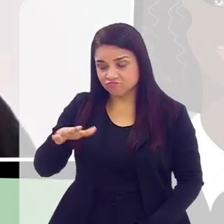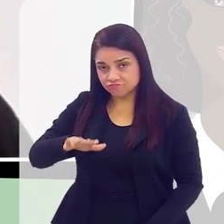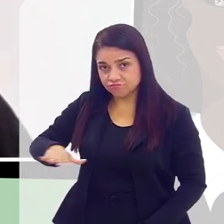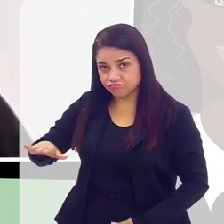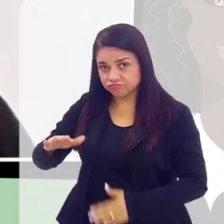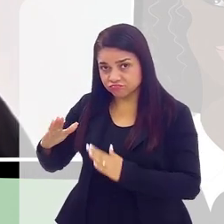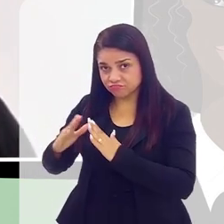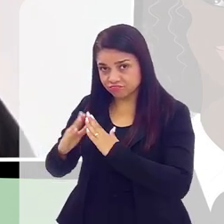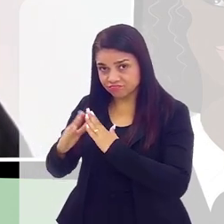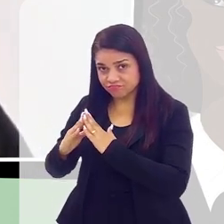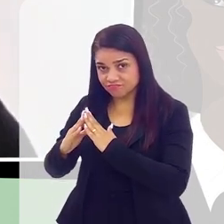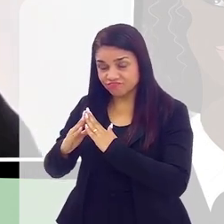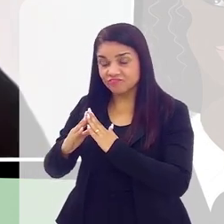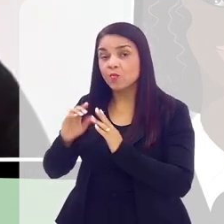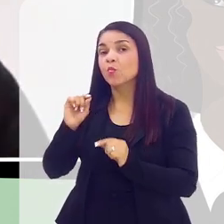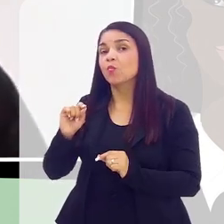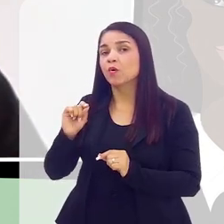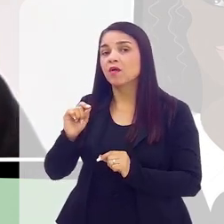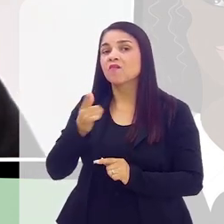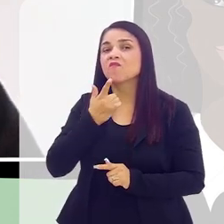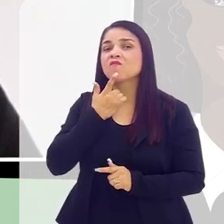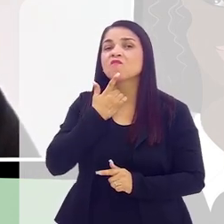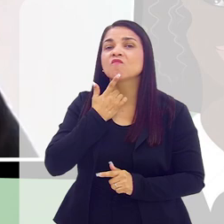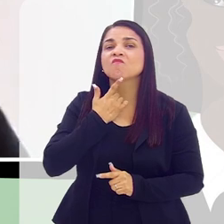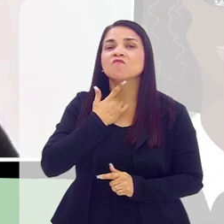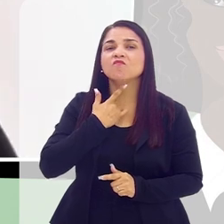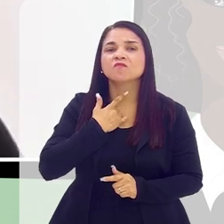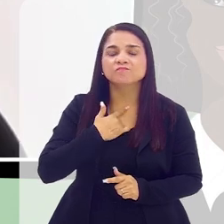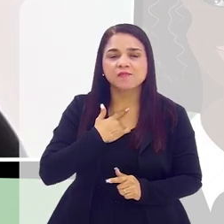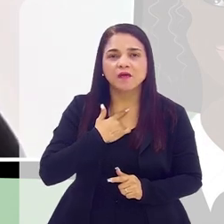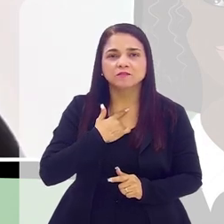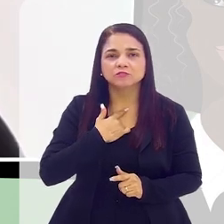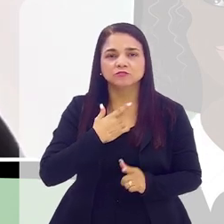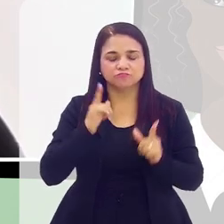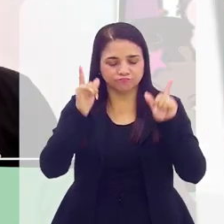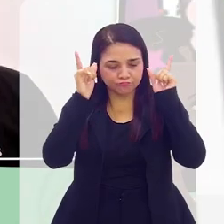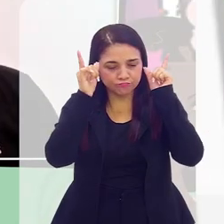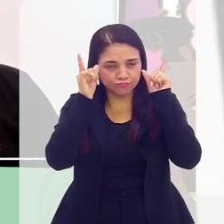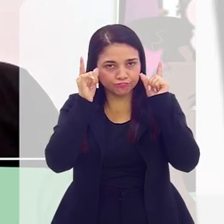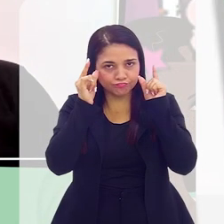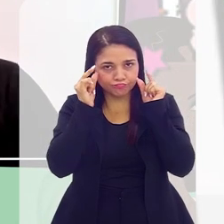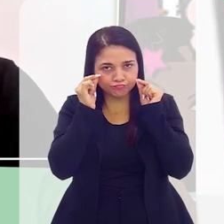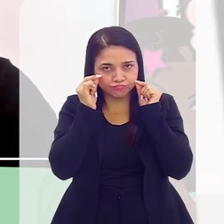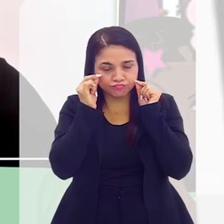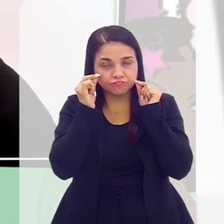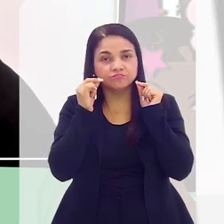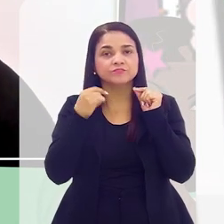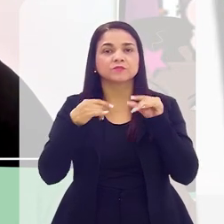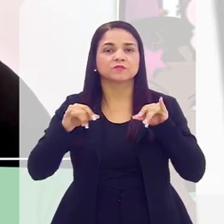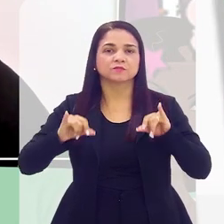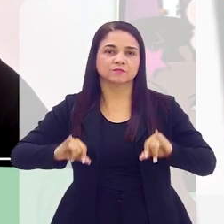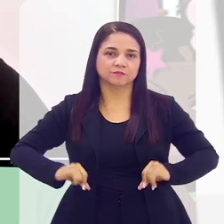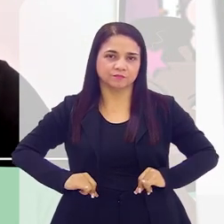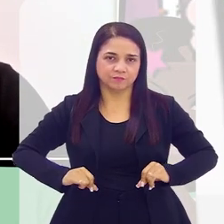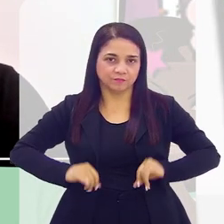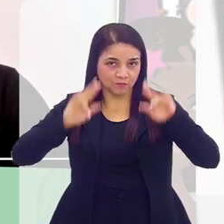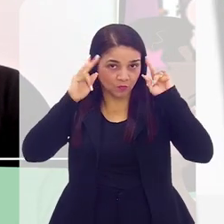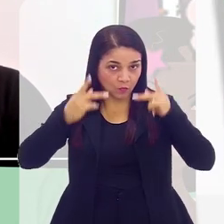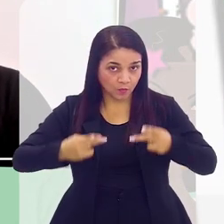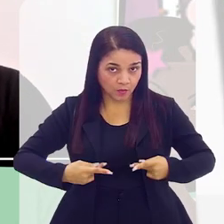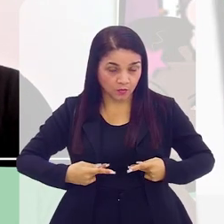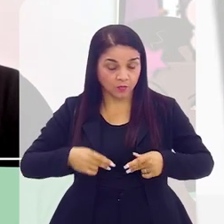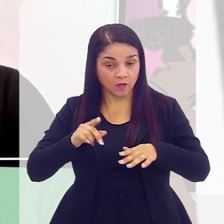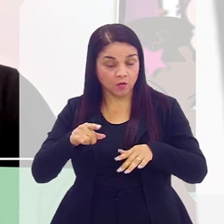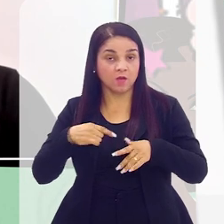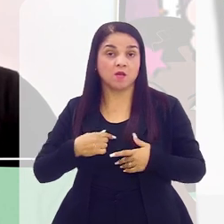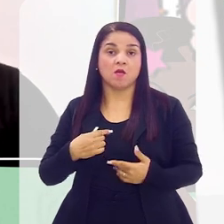local é ter vontade de aliviar o sofrimento humano. Um critério para ser profissional